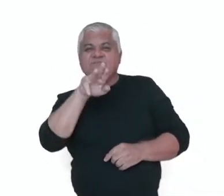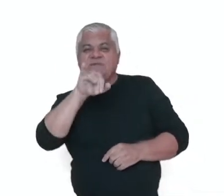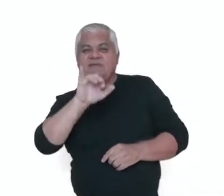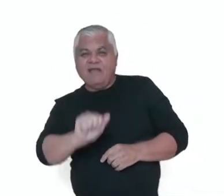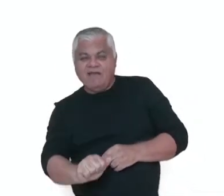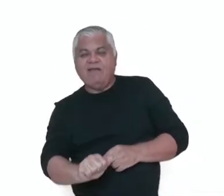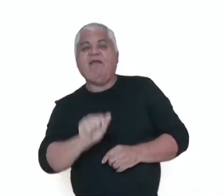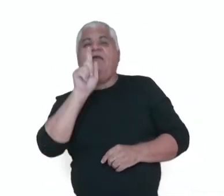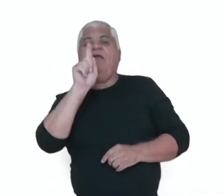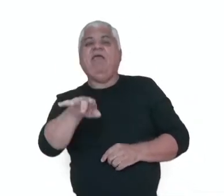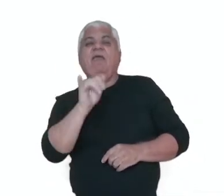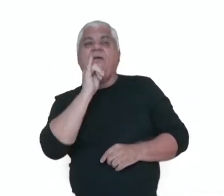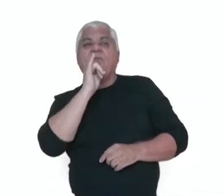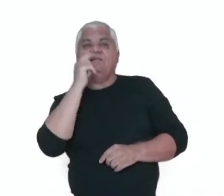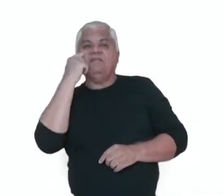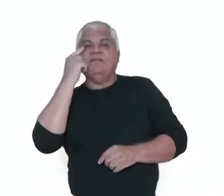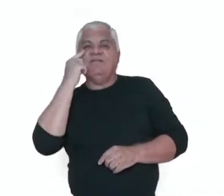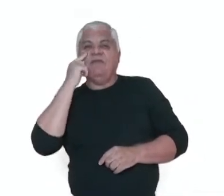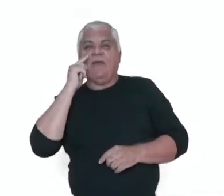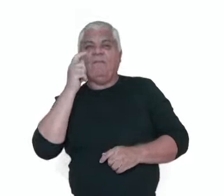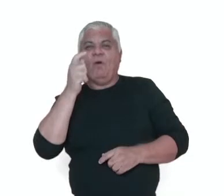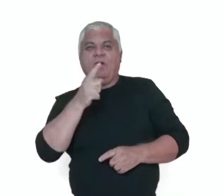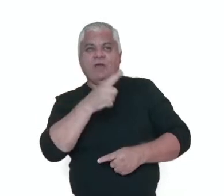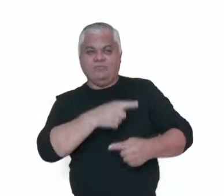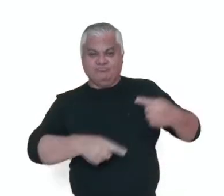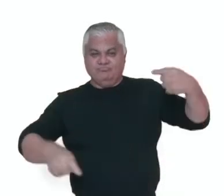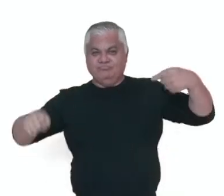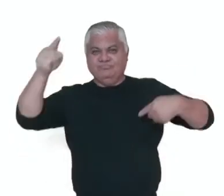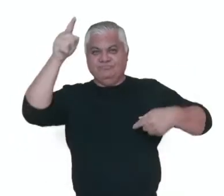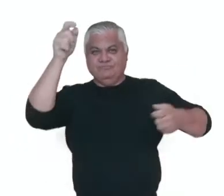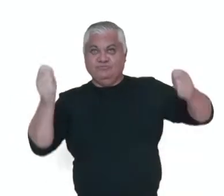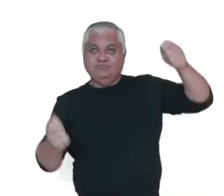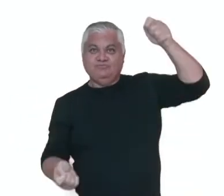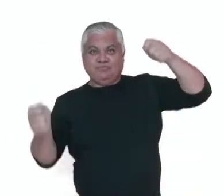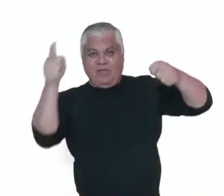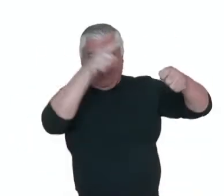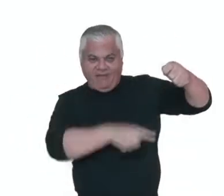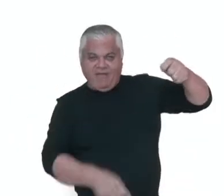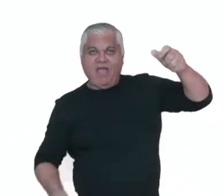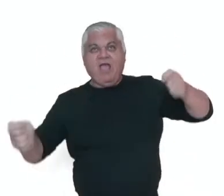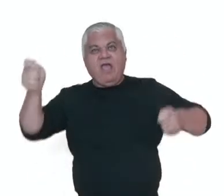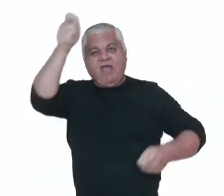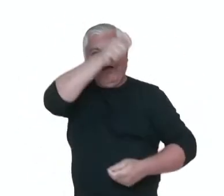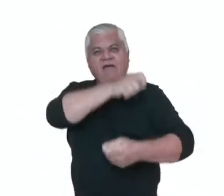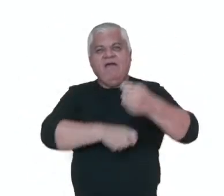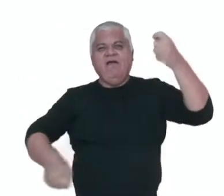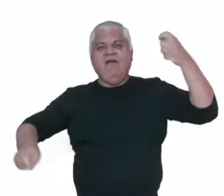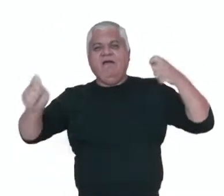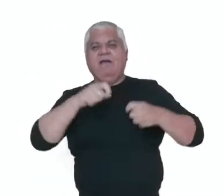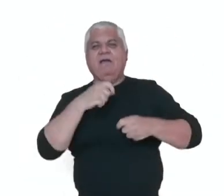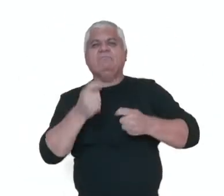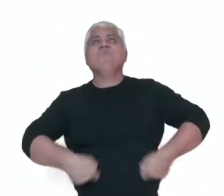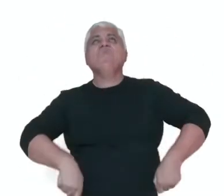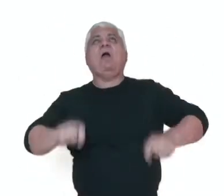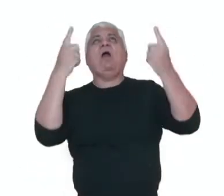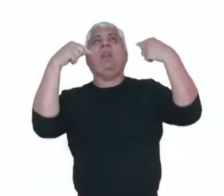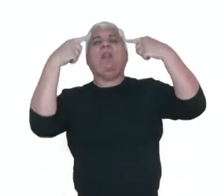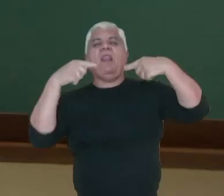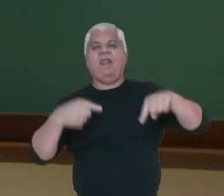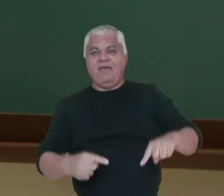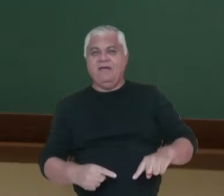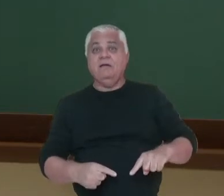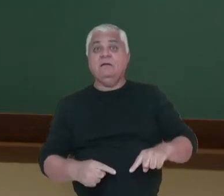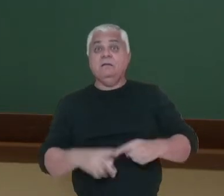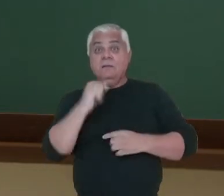conseguimos identificar pela presença do aparelho da bola e ela vem se desenvolvendo ao longo dos anos. E a ginástica brasileira